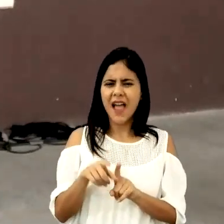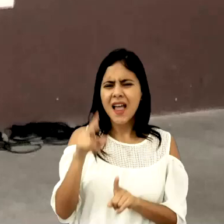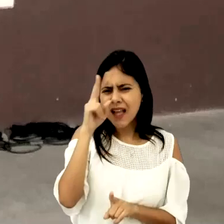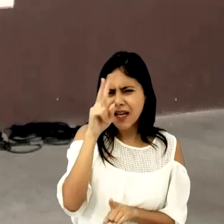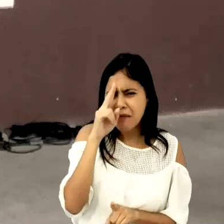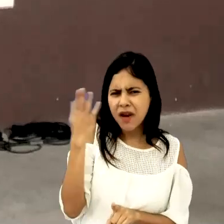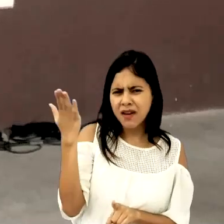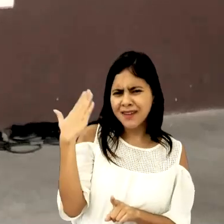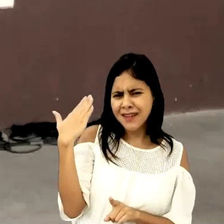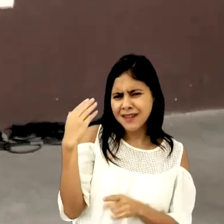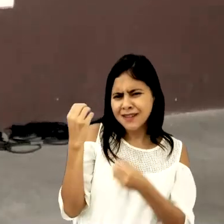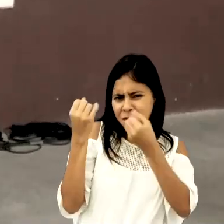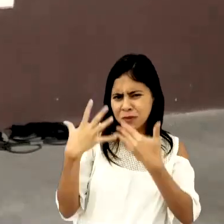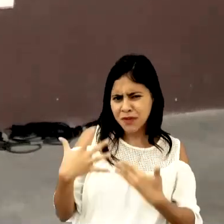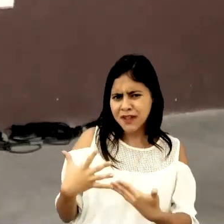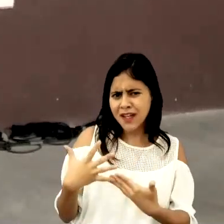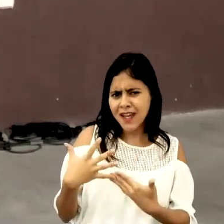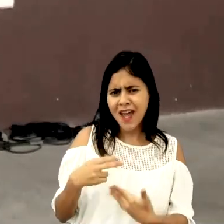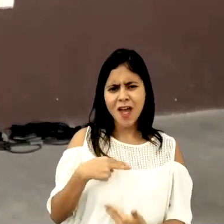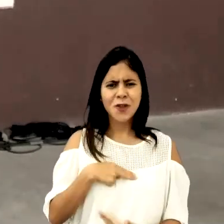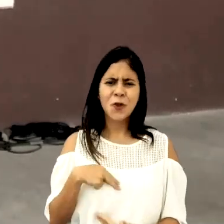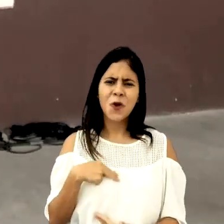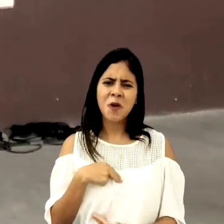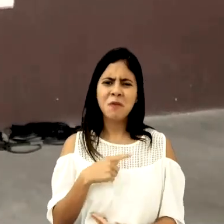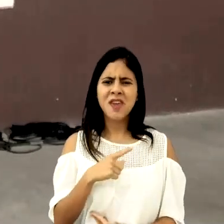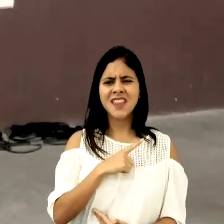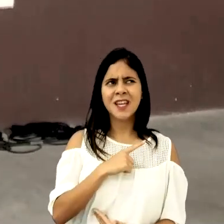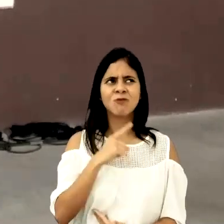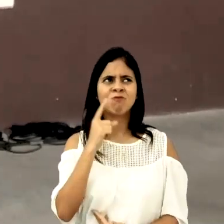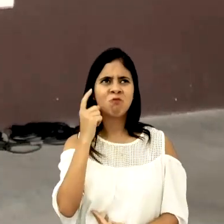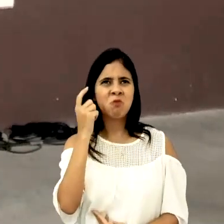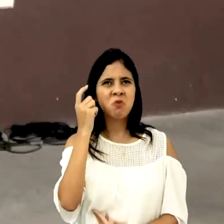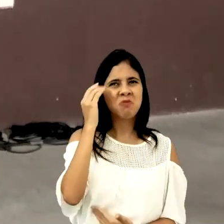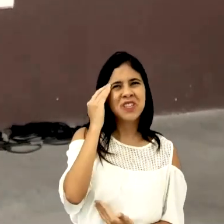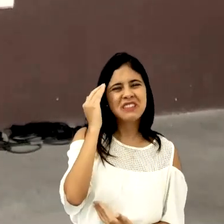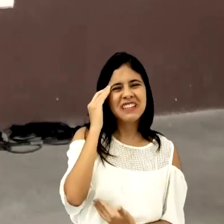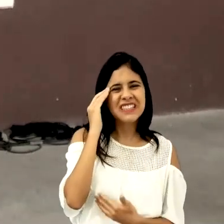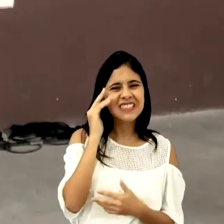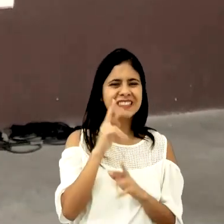tem uma percepção às vezes meio complicada de mundo.